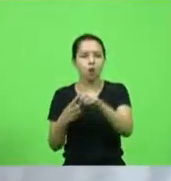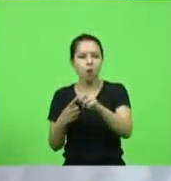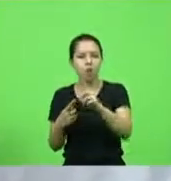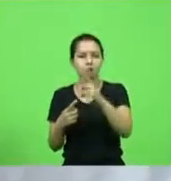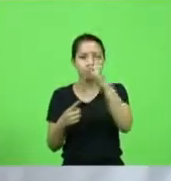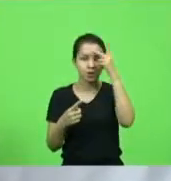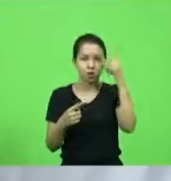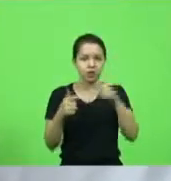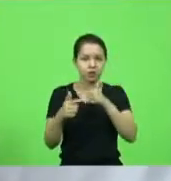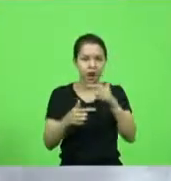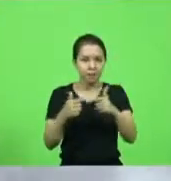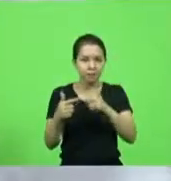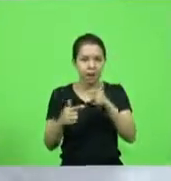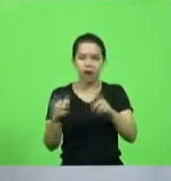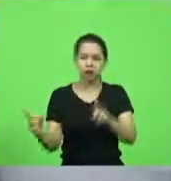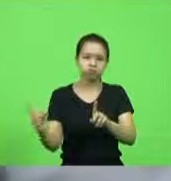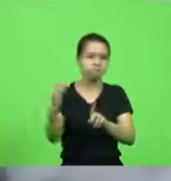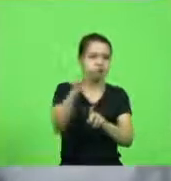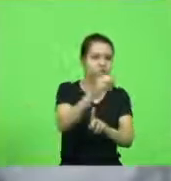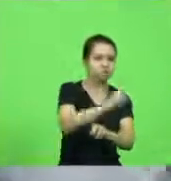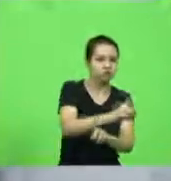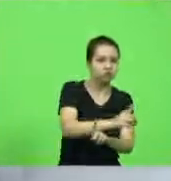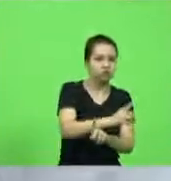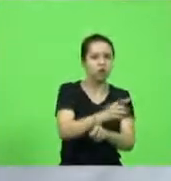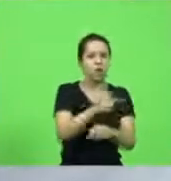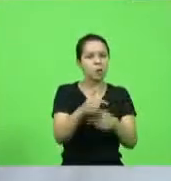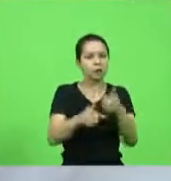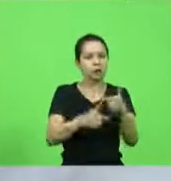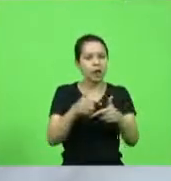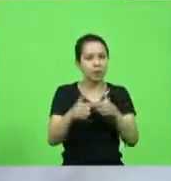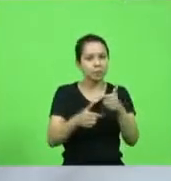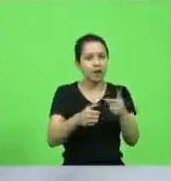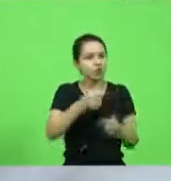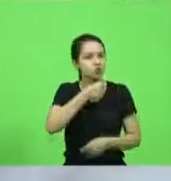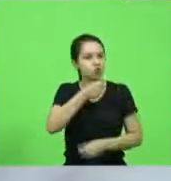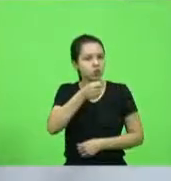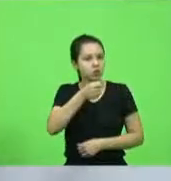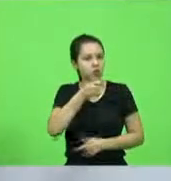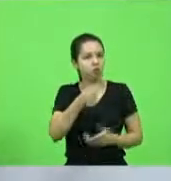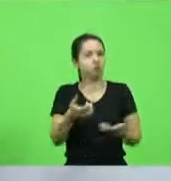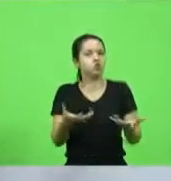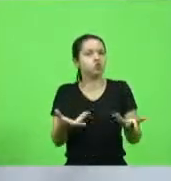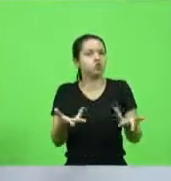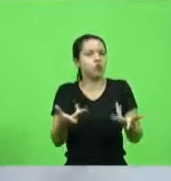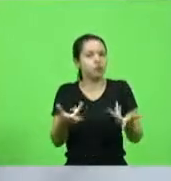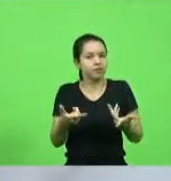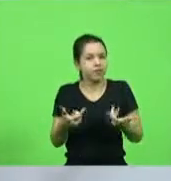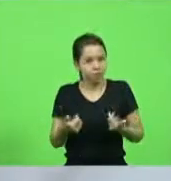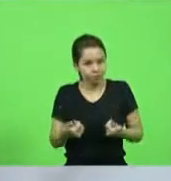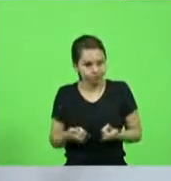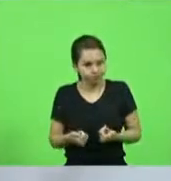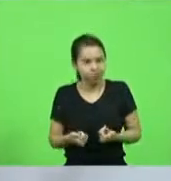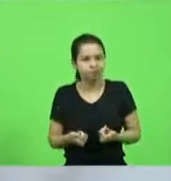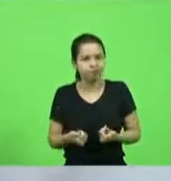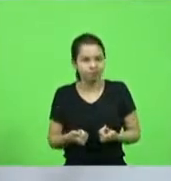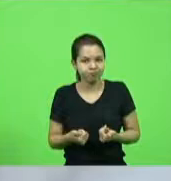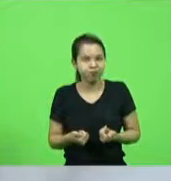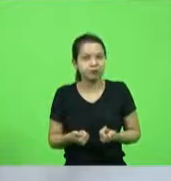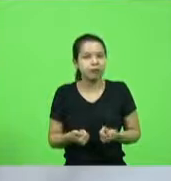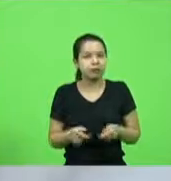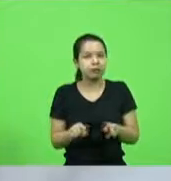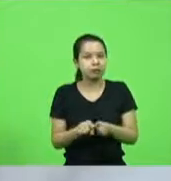um trabalho significativo com jornalismo de qualidade. E continua, inclusive o